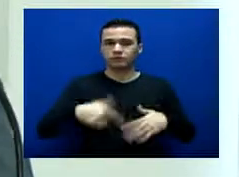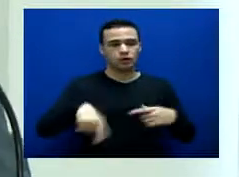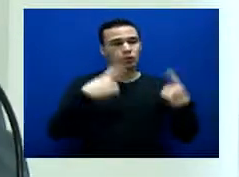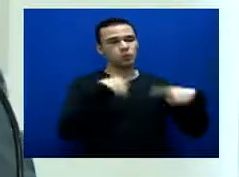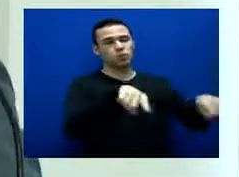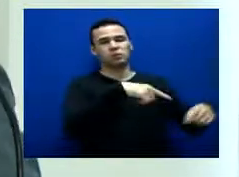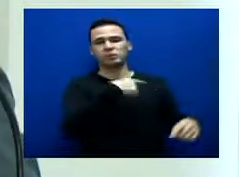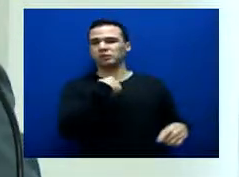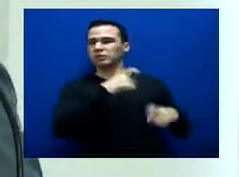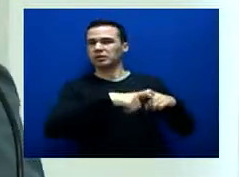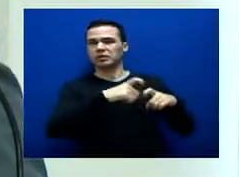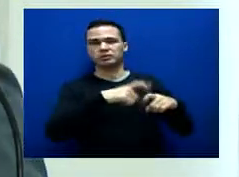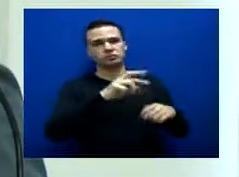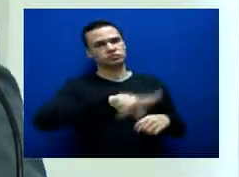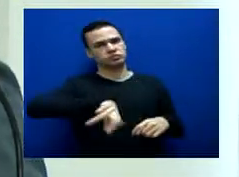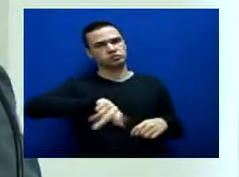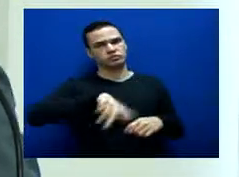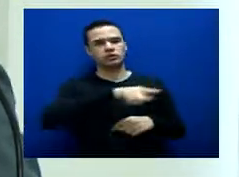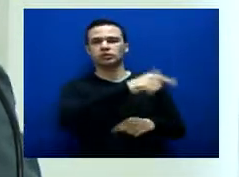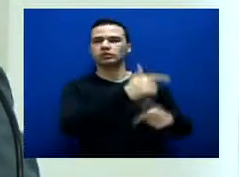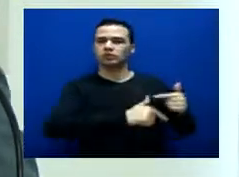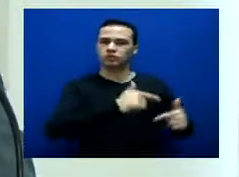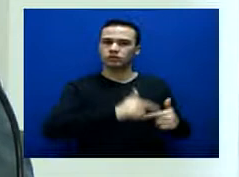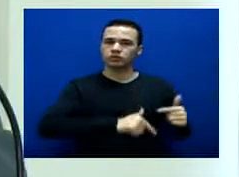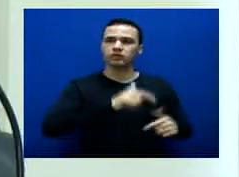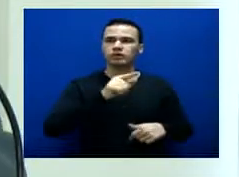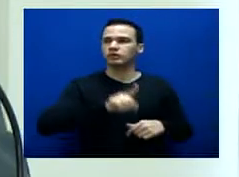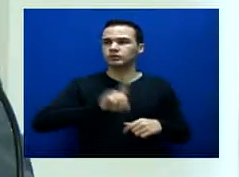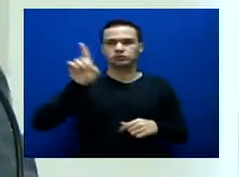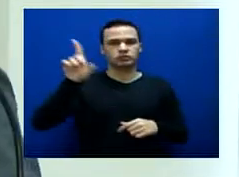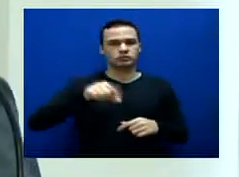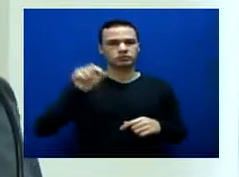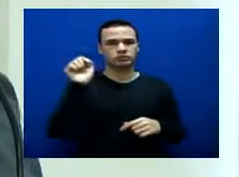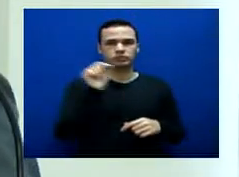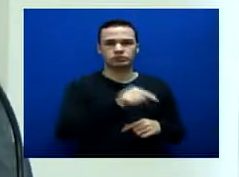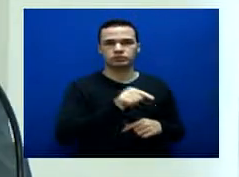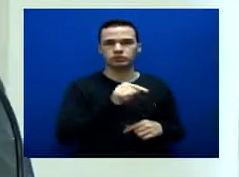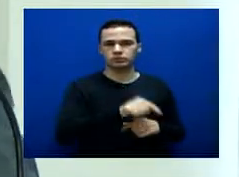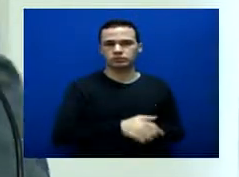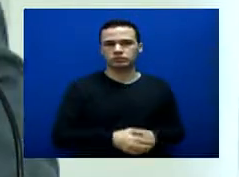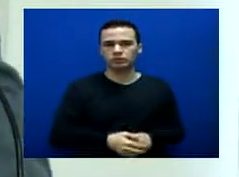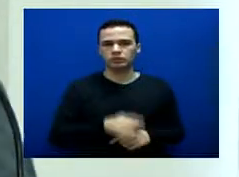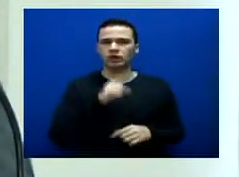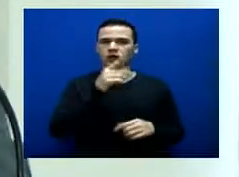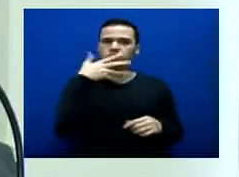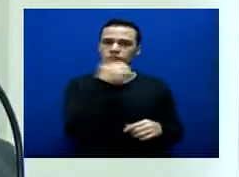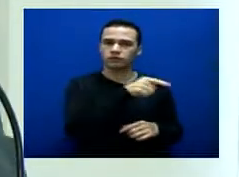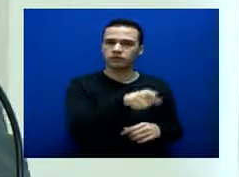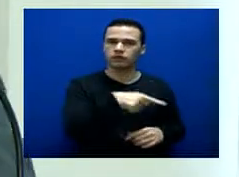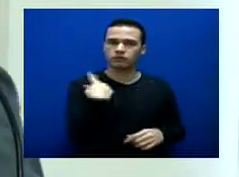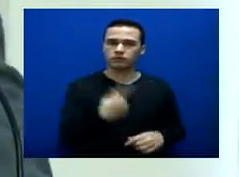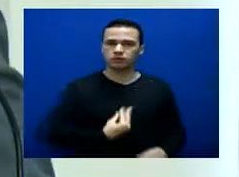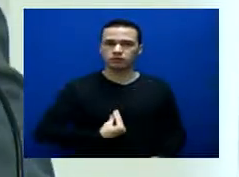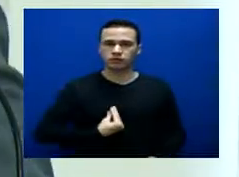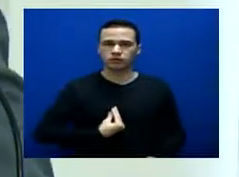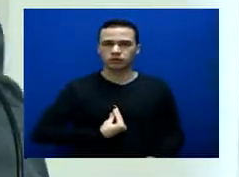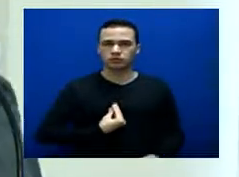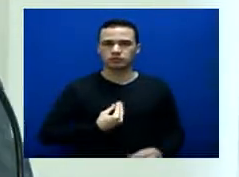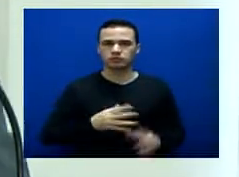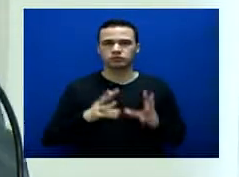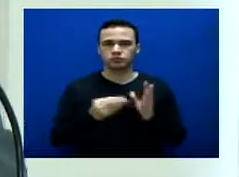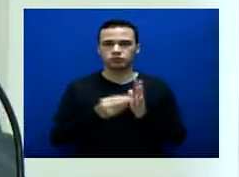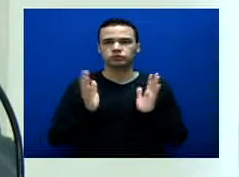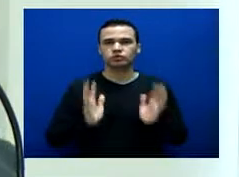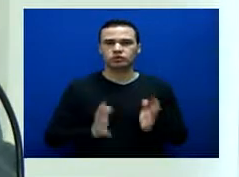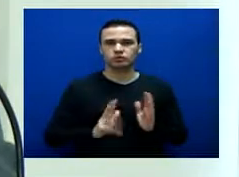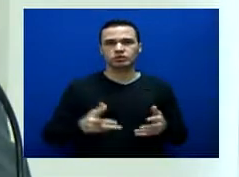contra os médicos. Os médicos são uma profissão constituída por Deus. É Deus que colocou eles lá para salvar nossa vida. Eu já fui, como eu